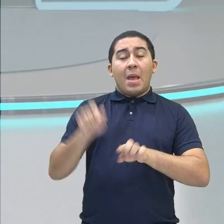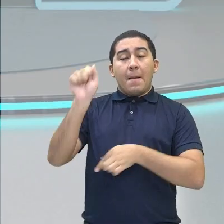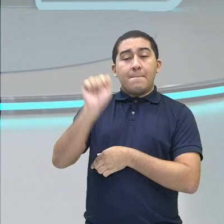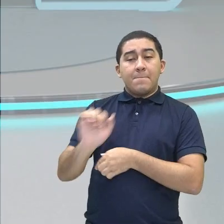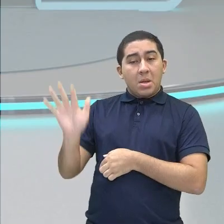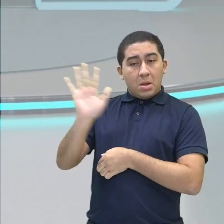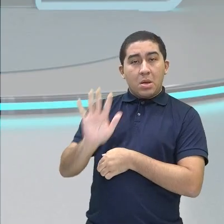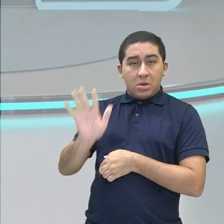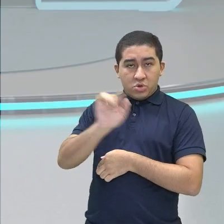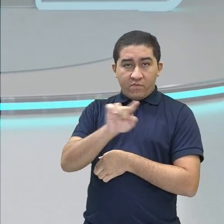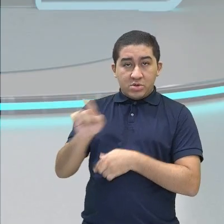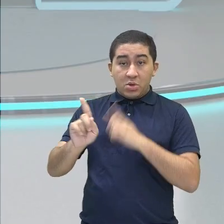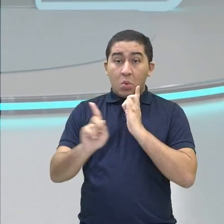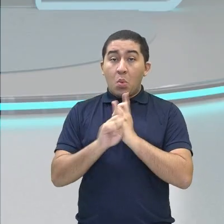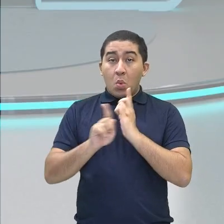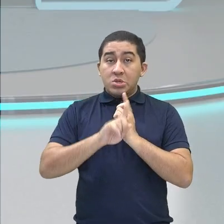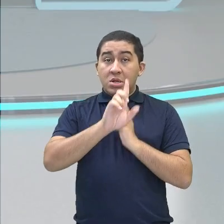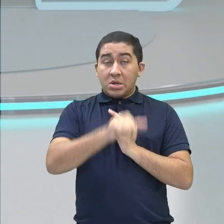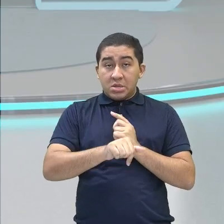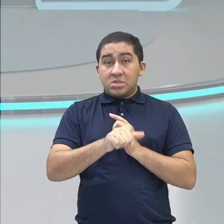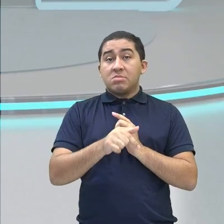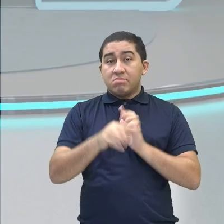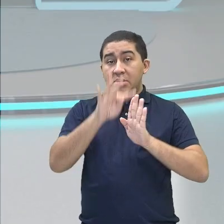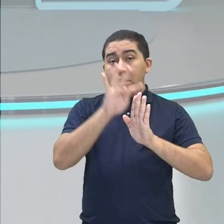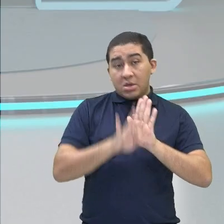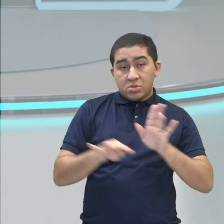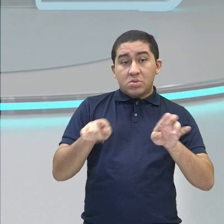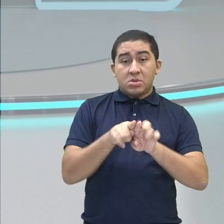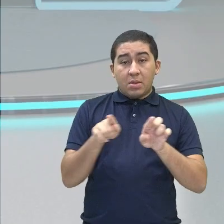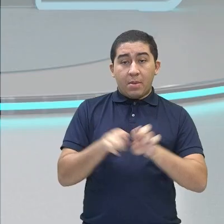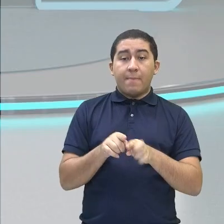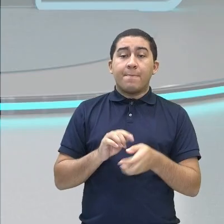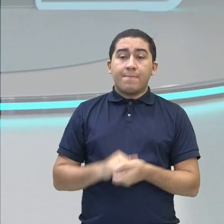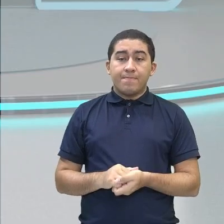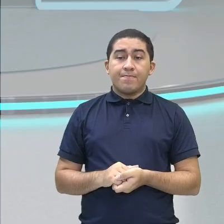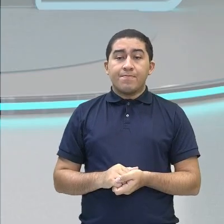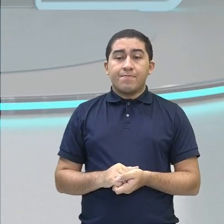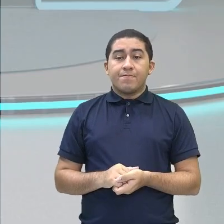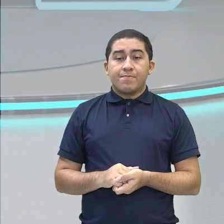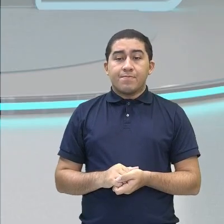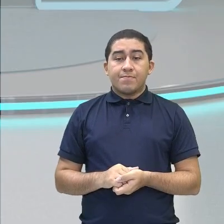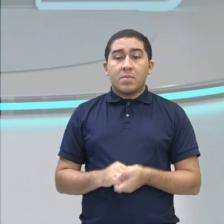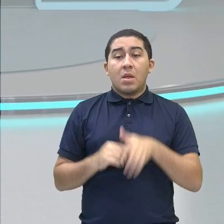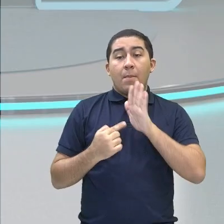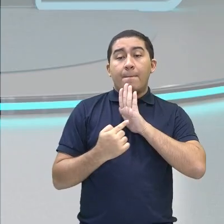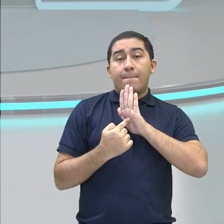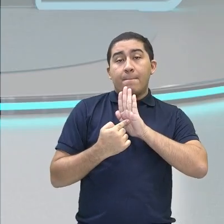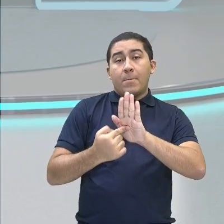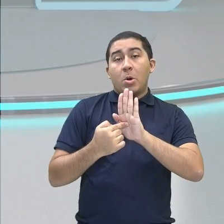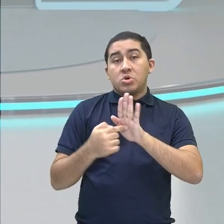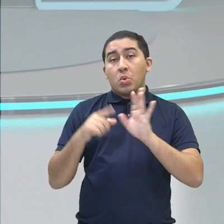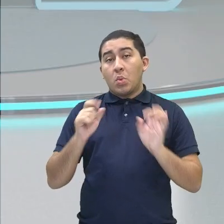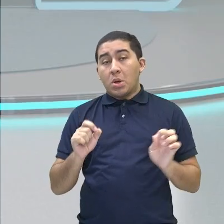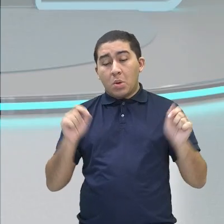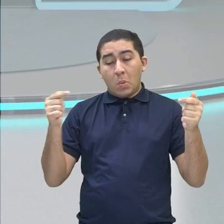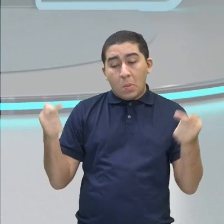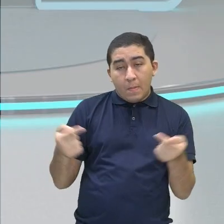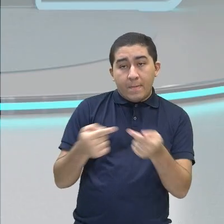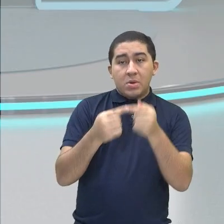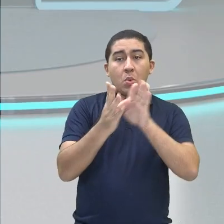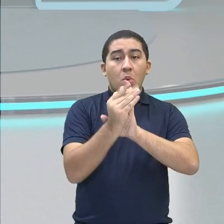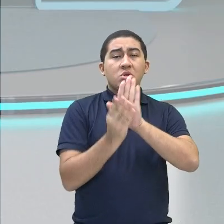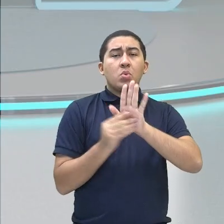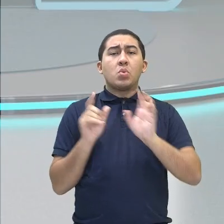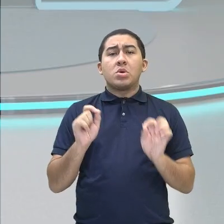você encontra no infográfico, ou ícones, ou gráficos, né, vão ilustrar, vão mostrar o